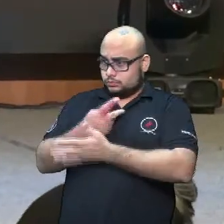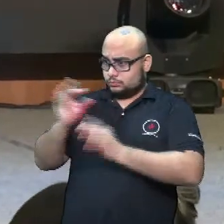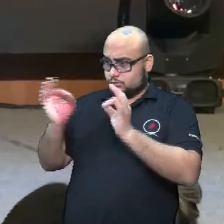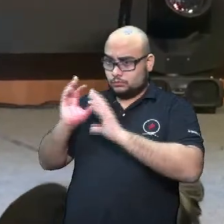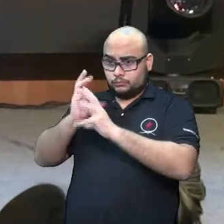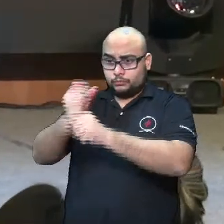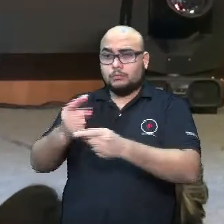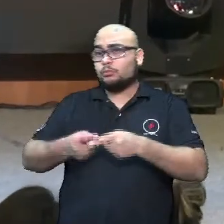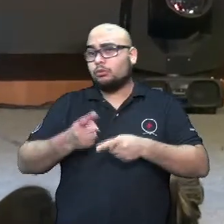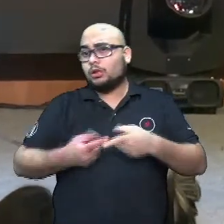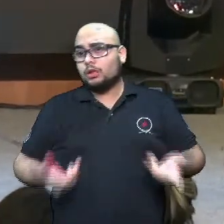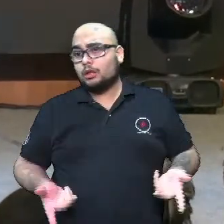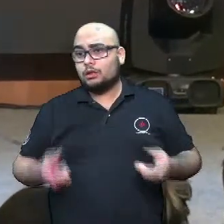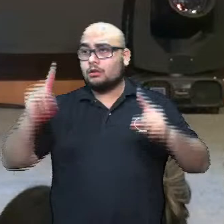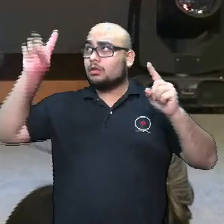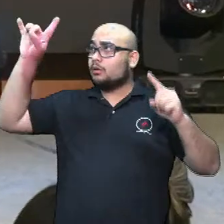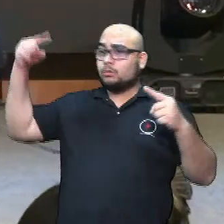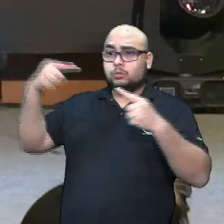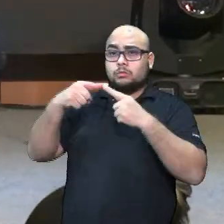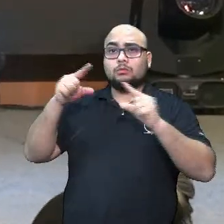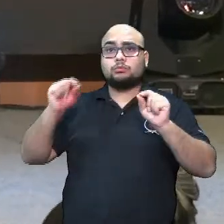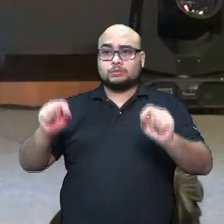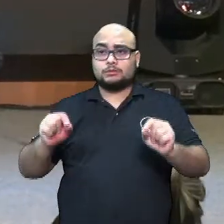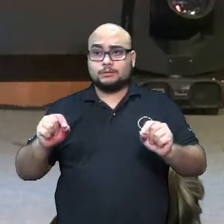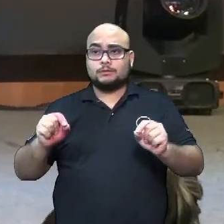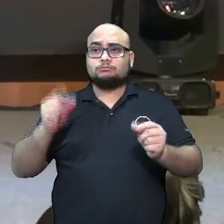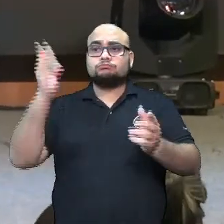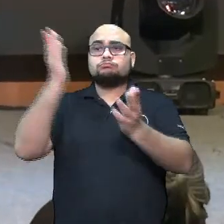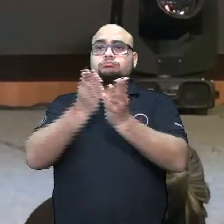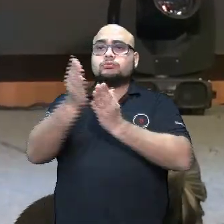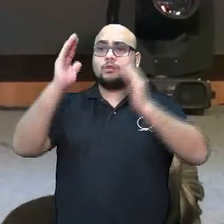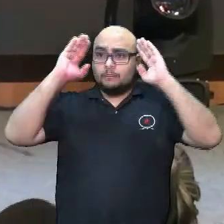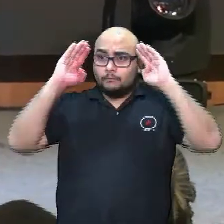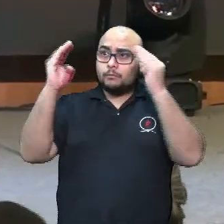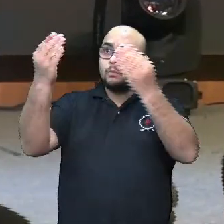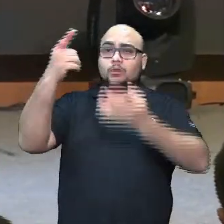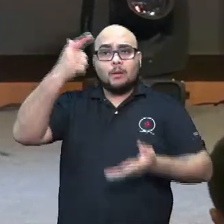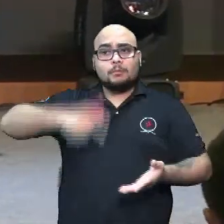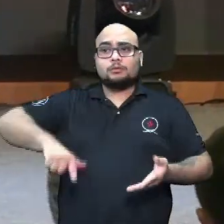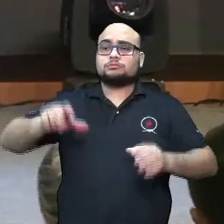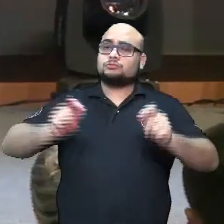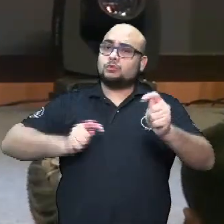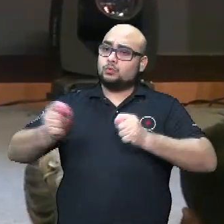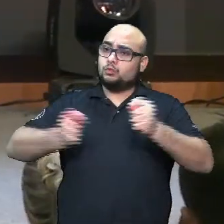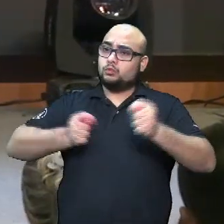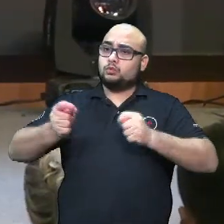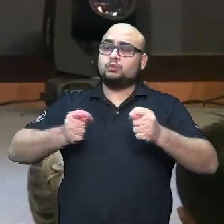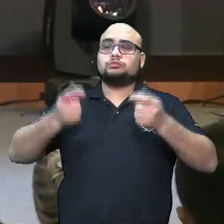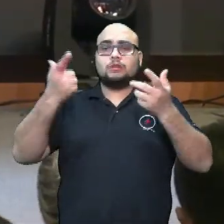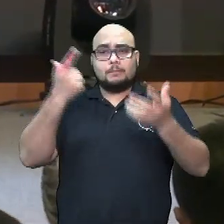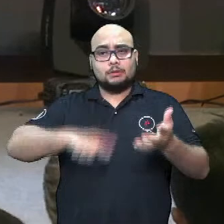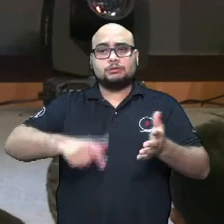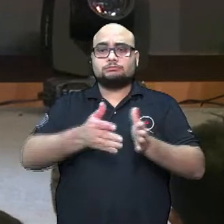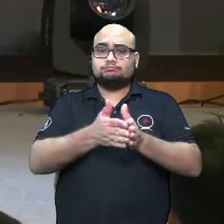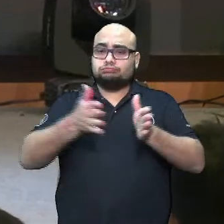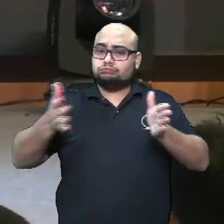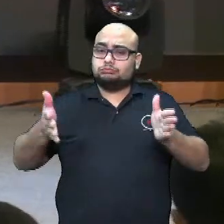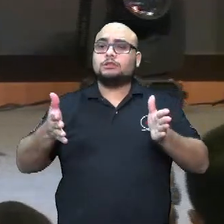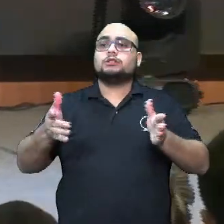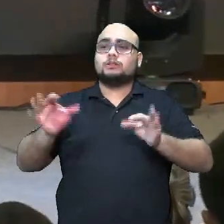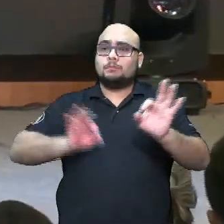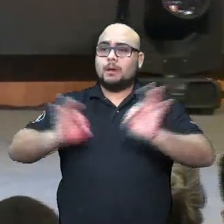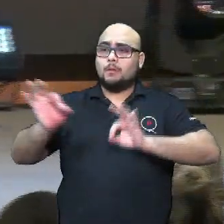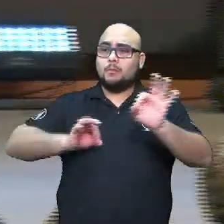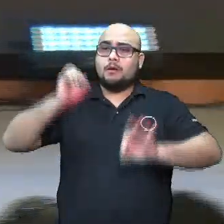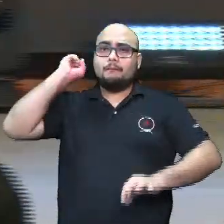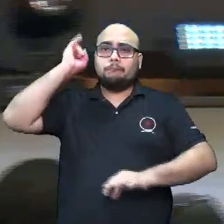vontade. Mas quando você voltar, aquilo que está retido vai voltar a ser liberado. Se prepare para acordar mais de madrugada, para chorar mais no louvor,